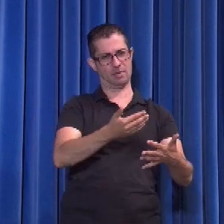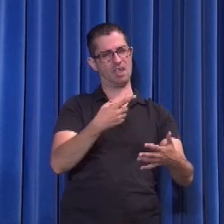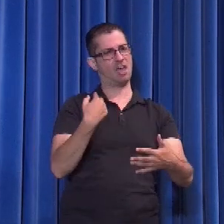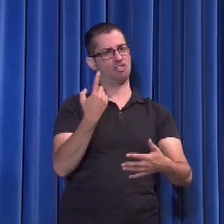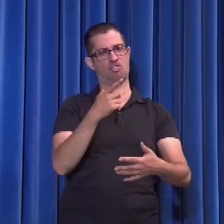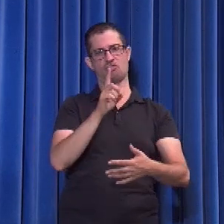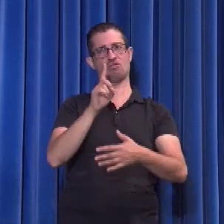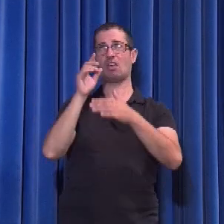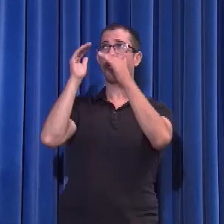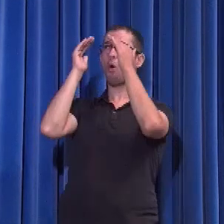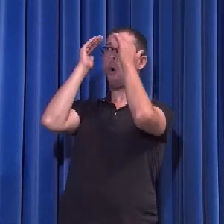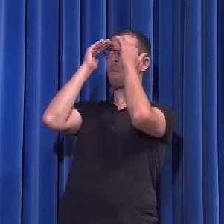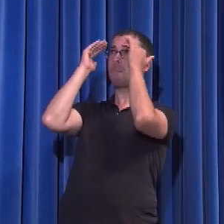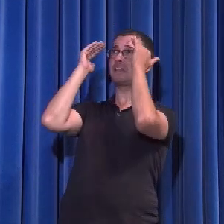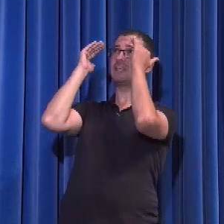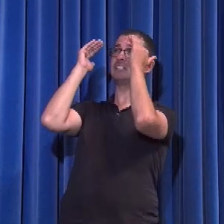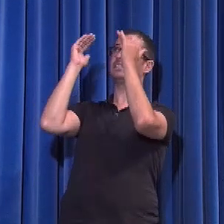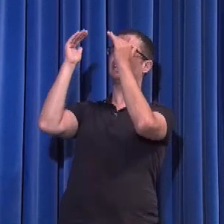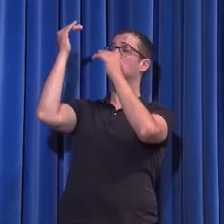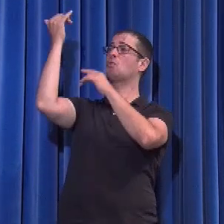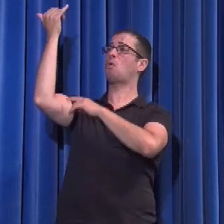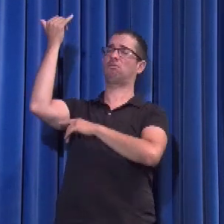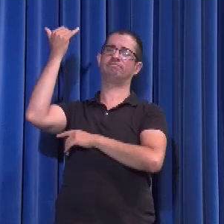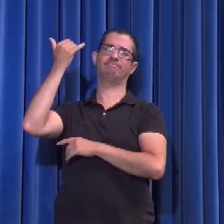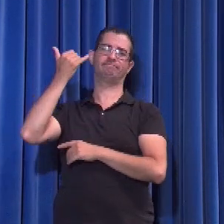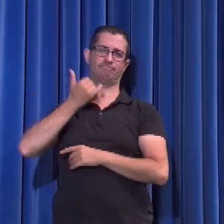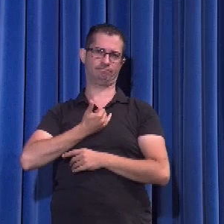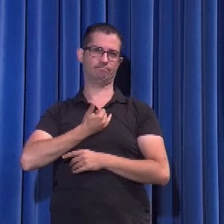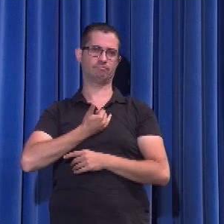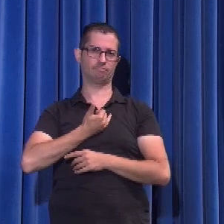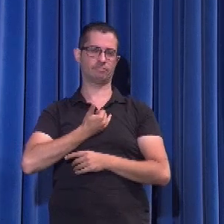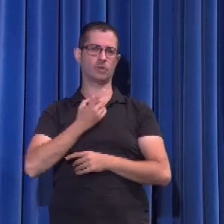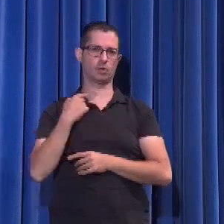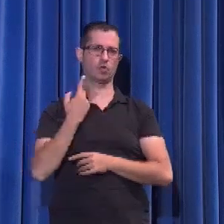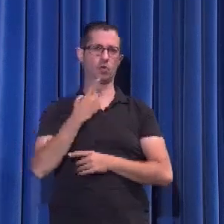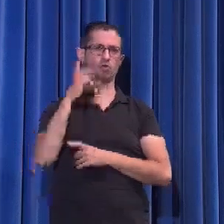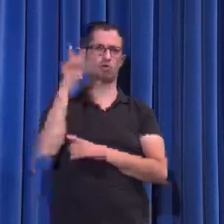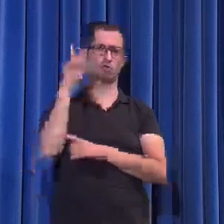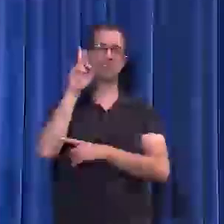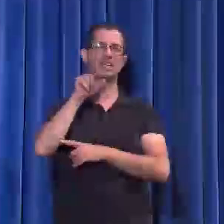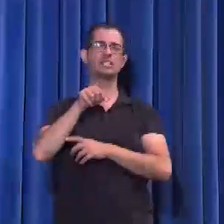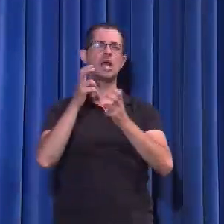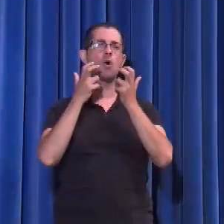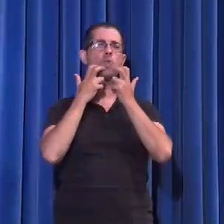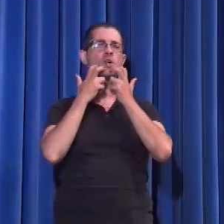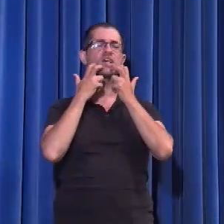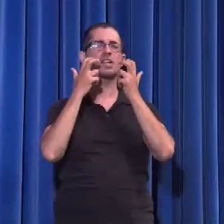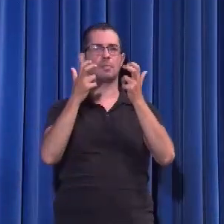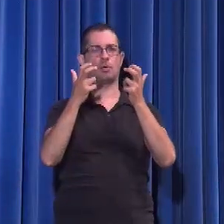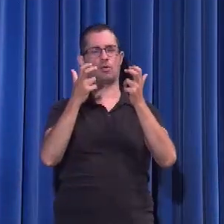a voz do Senhor nosso Deus. Este é o clamor: voltai.